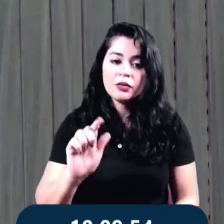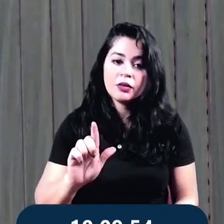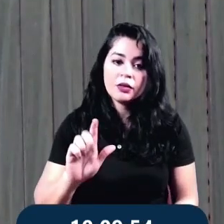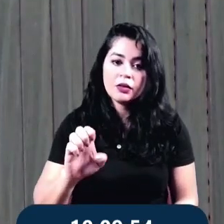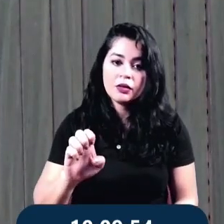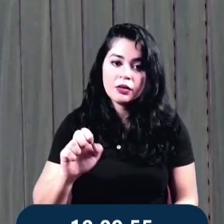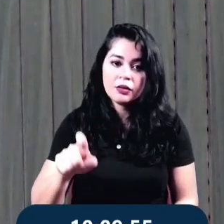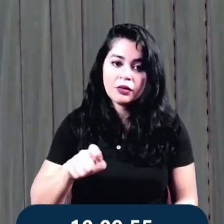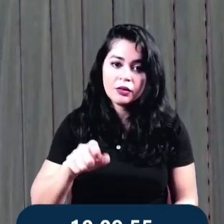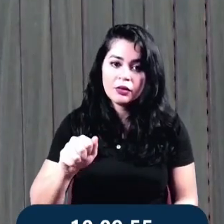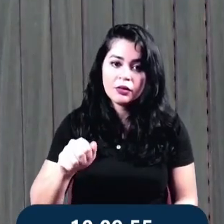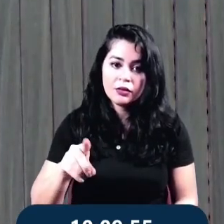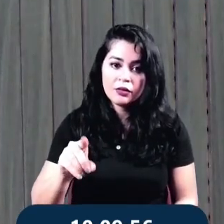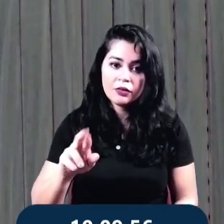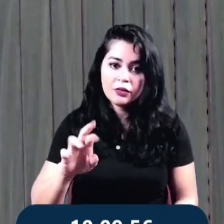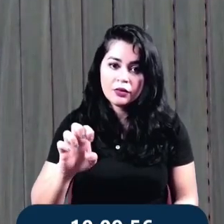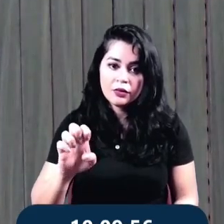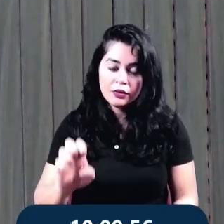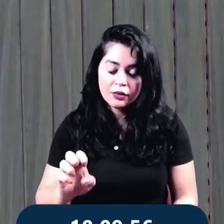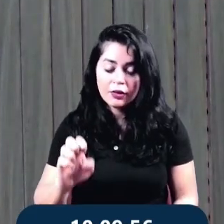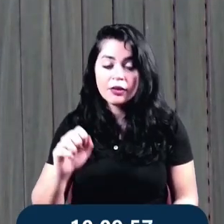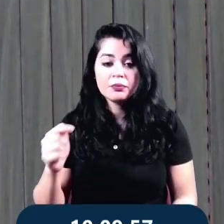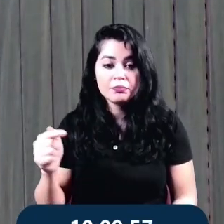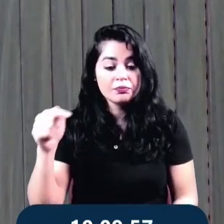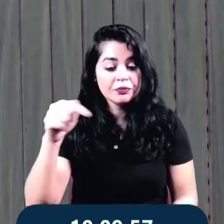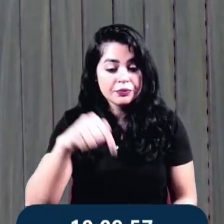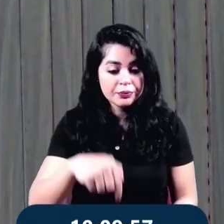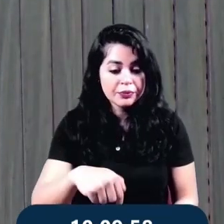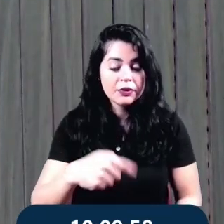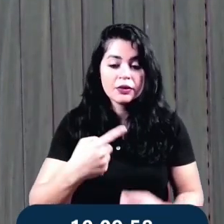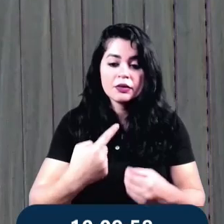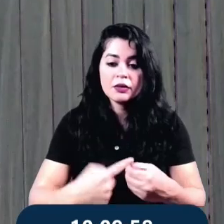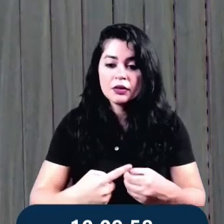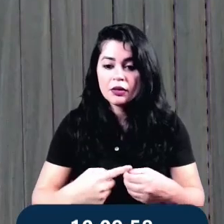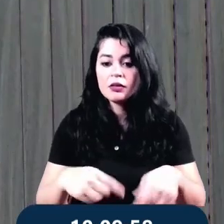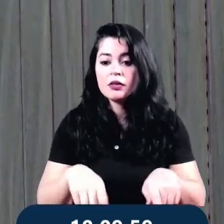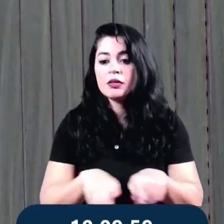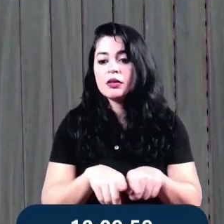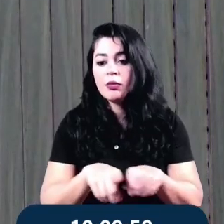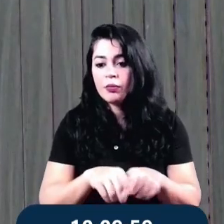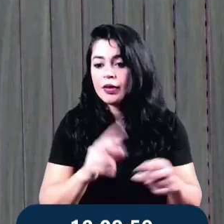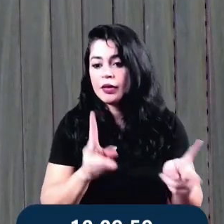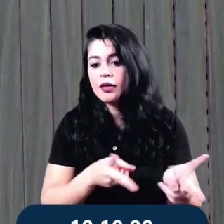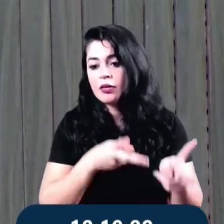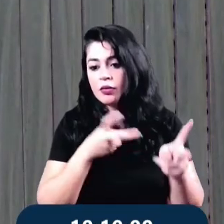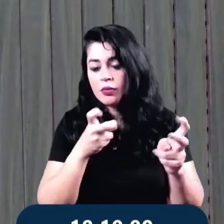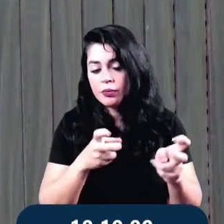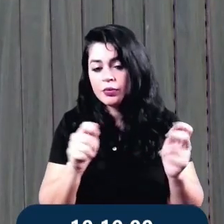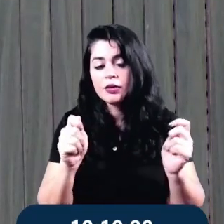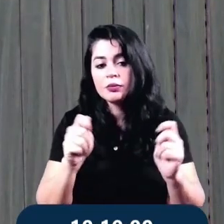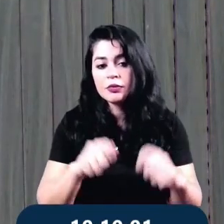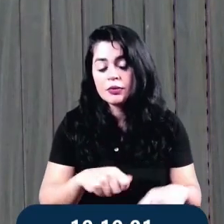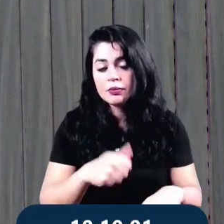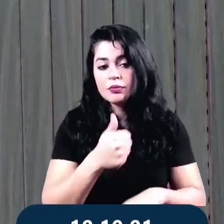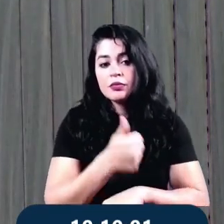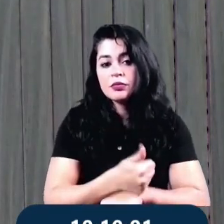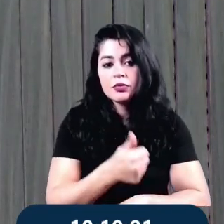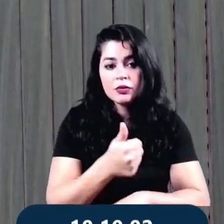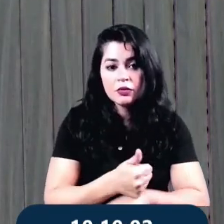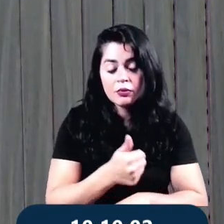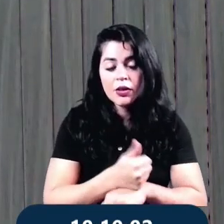reconhecimento do potencial de Franca, para dar aqui o pontapé inicial, dar a largada na